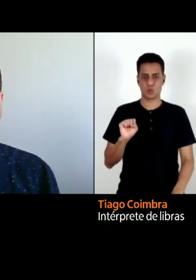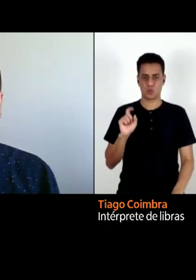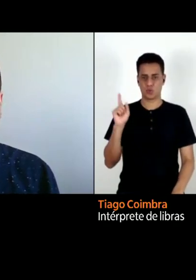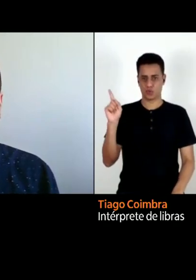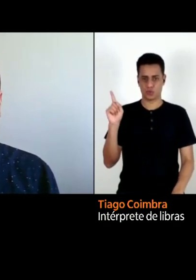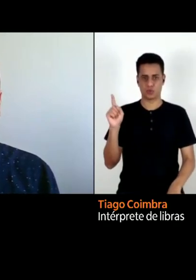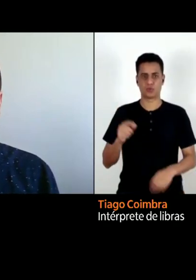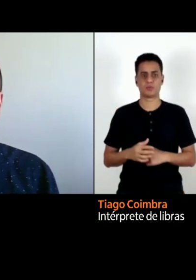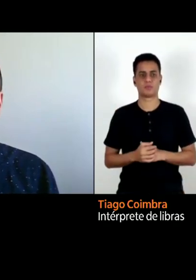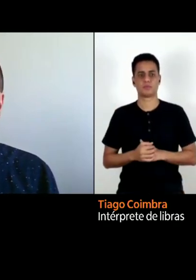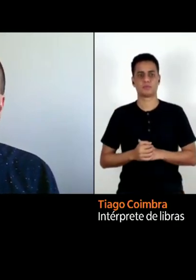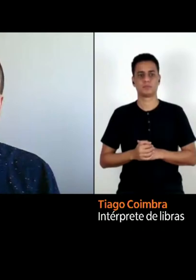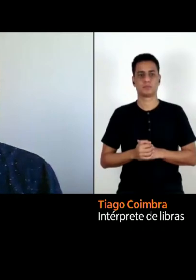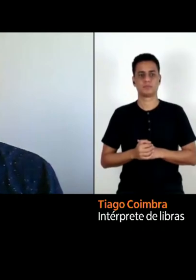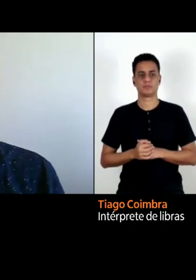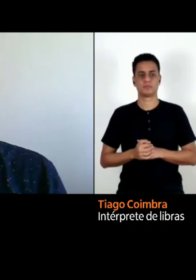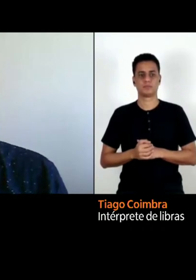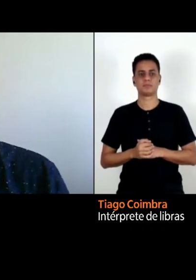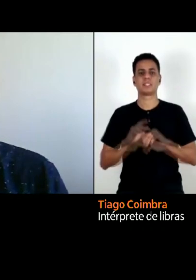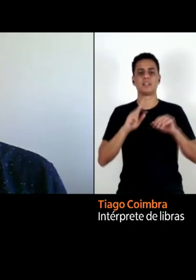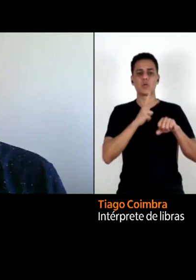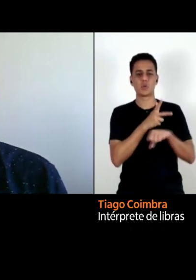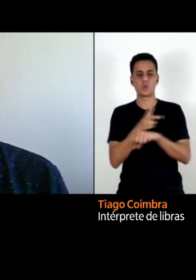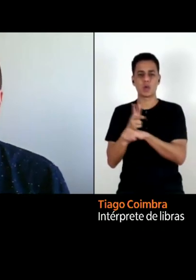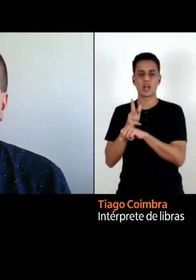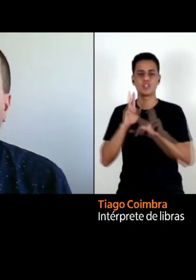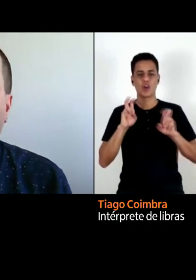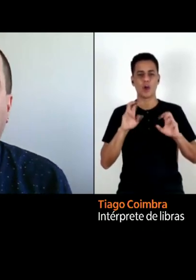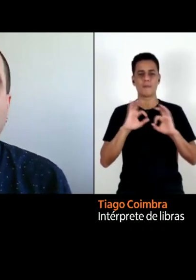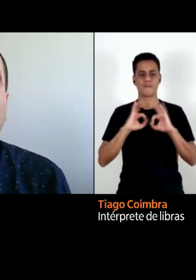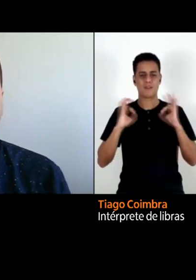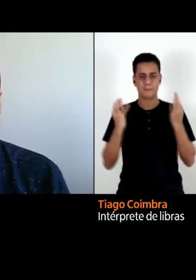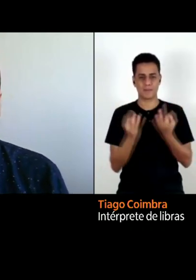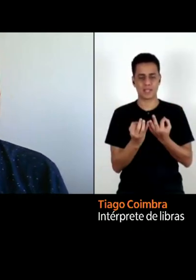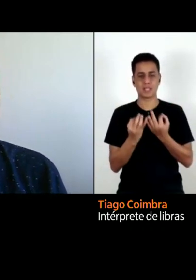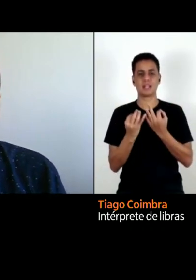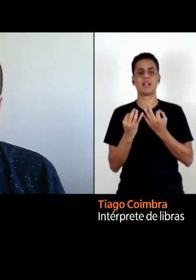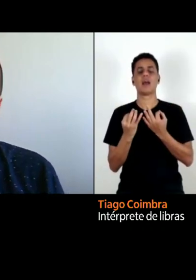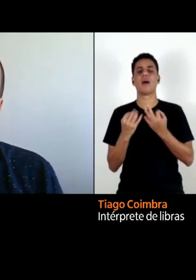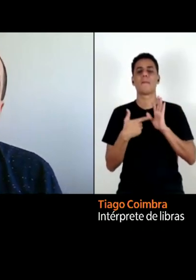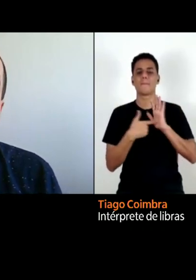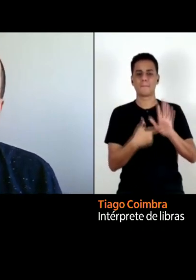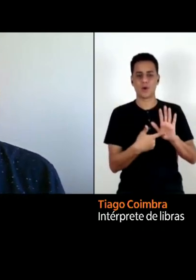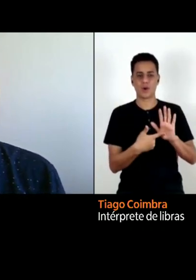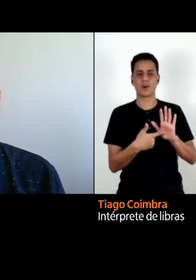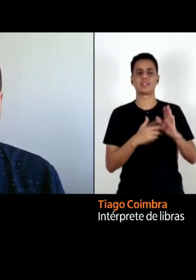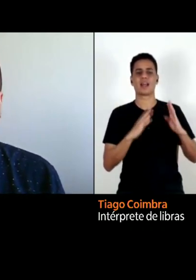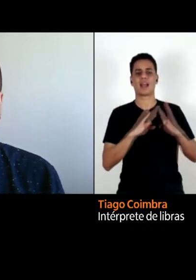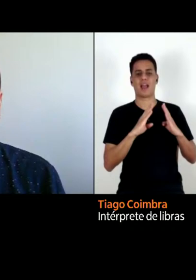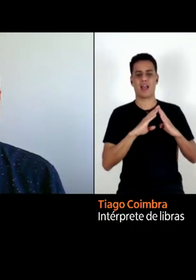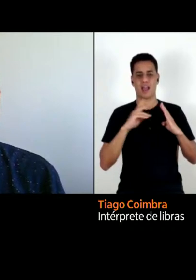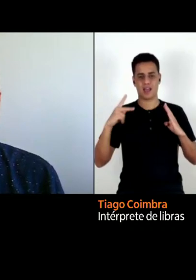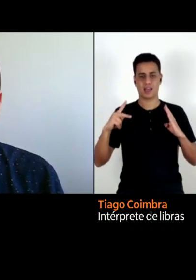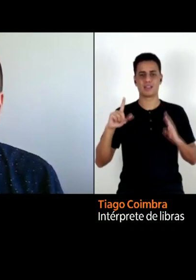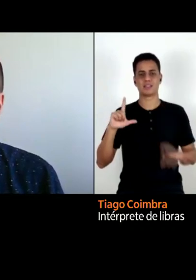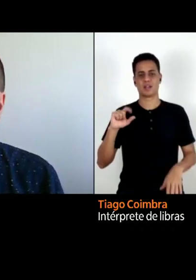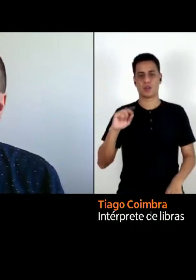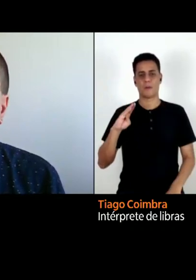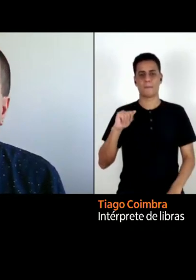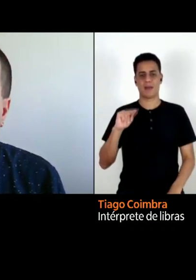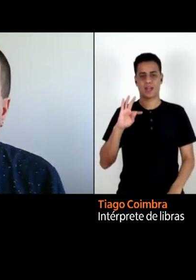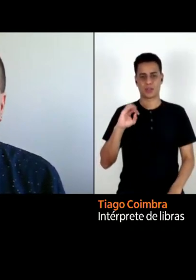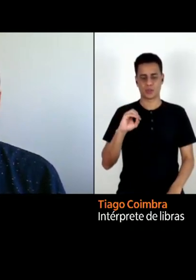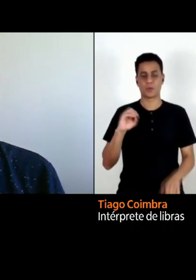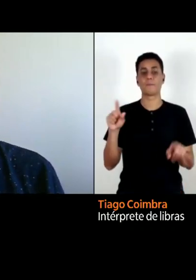As cenas de família se passam no quintal da casa de Lobato e na casa de sua cunhada no bairro paulistano